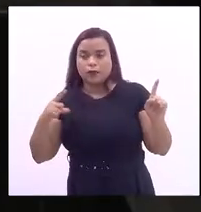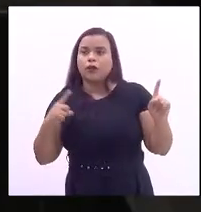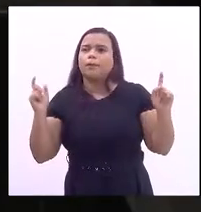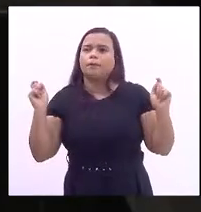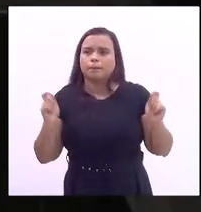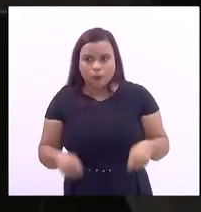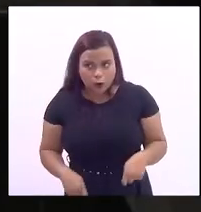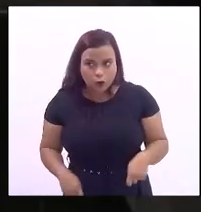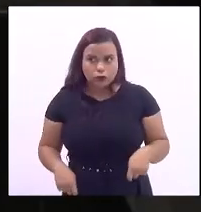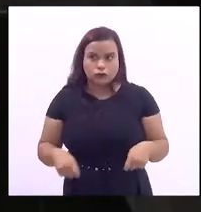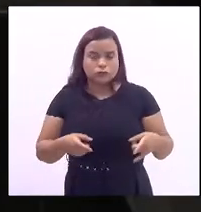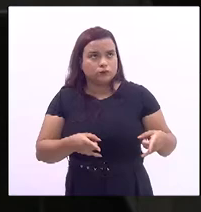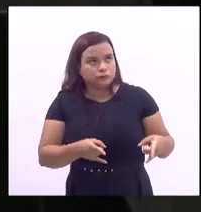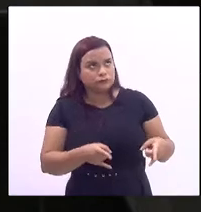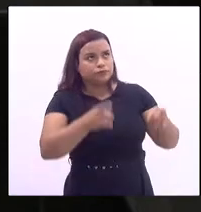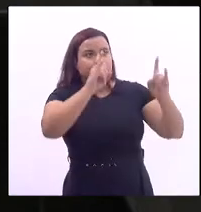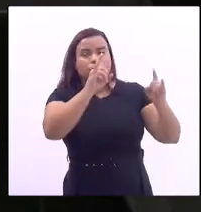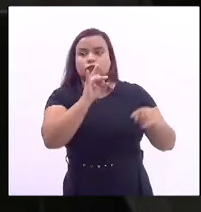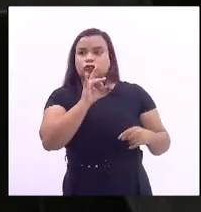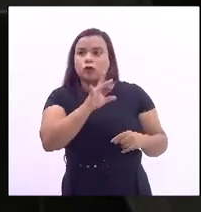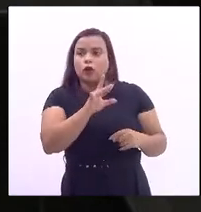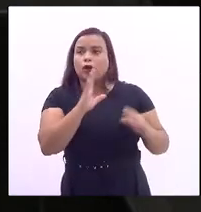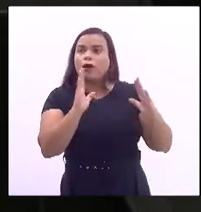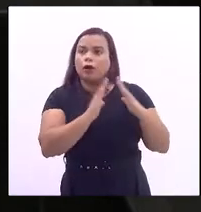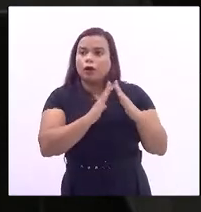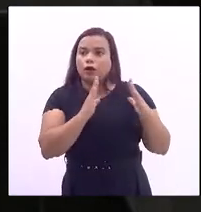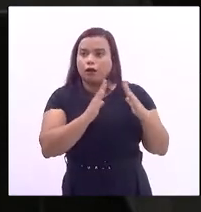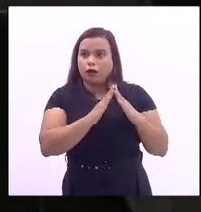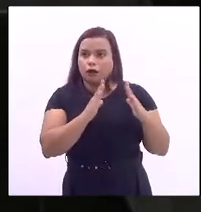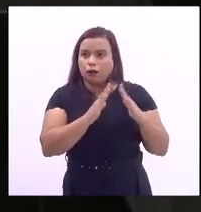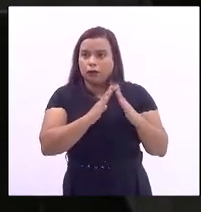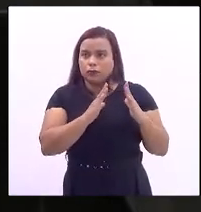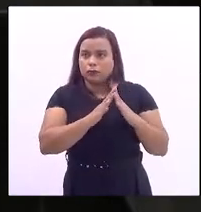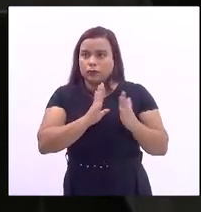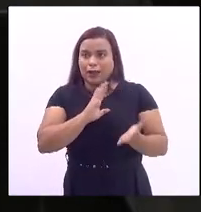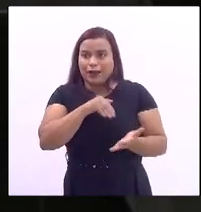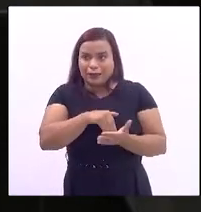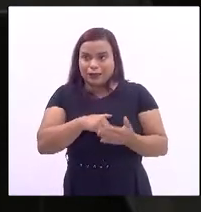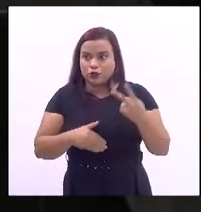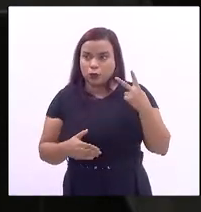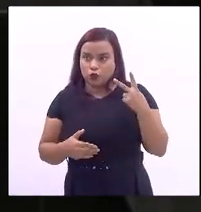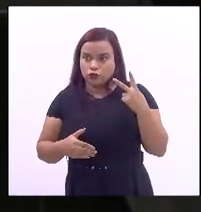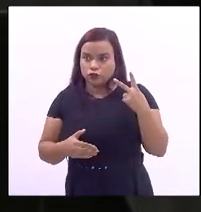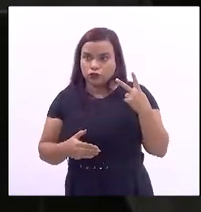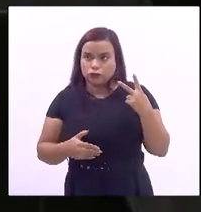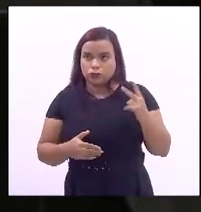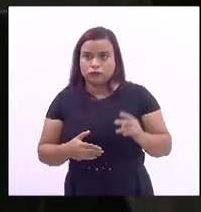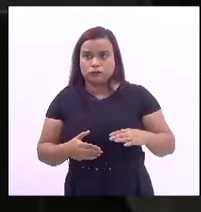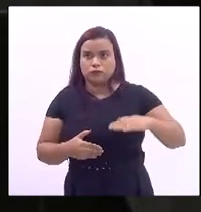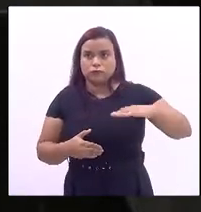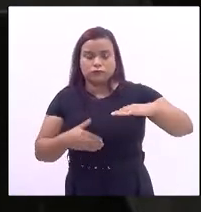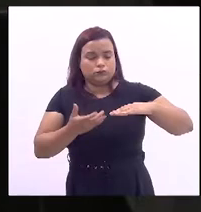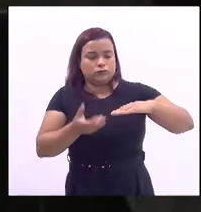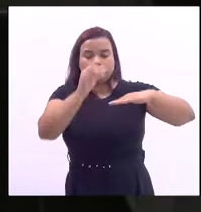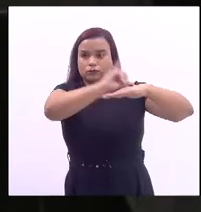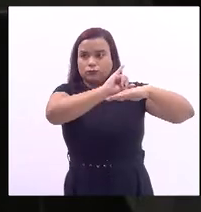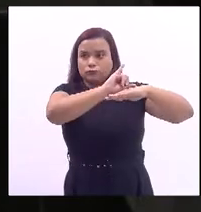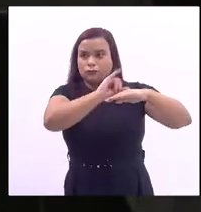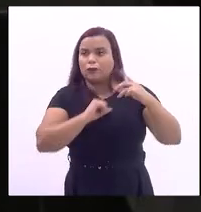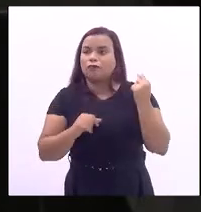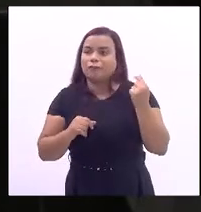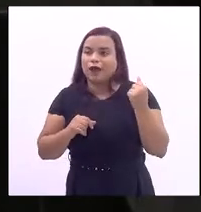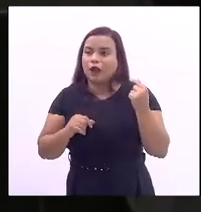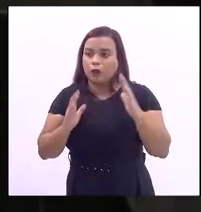ali só pode dirigir habitações até dois pavimentos Vale x o